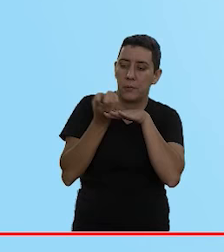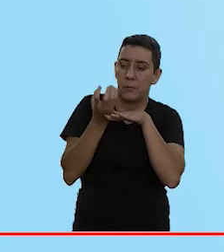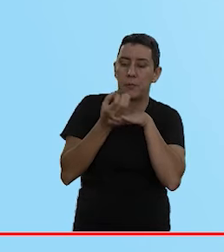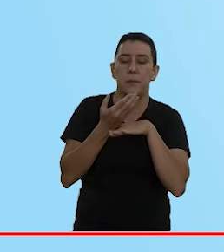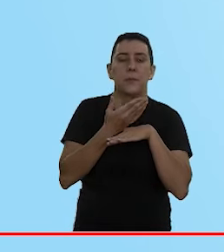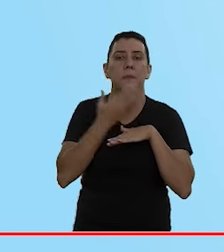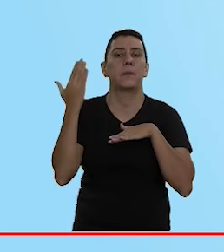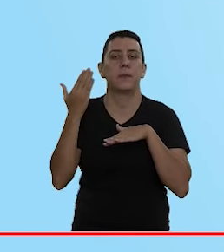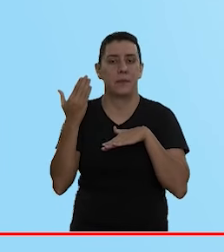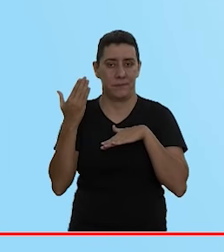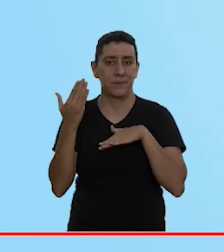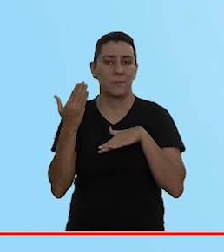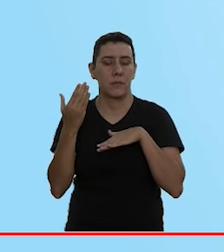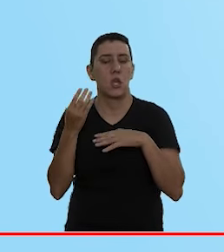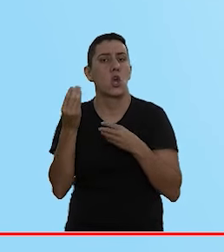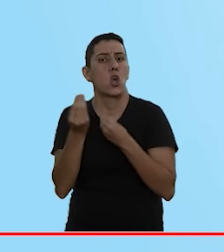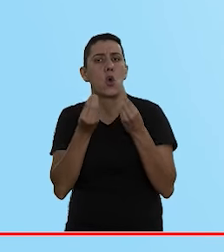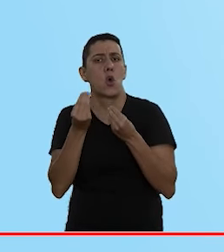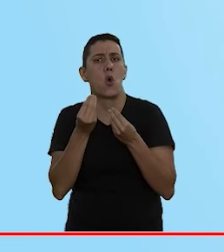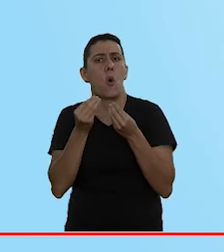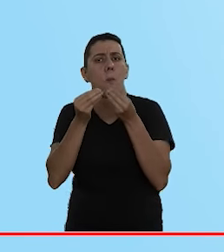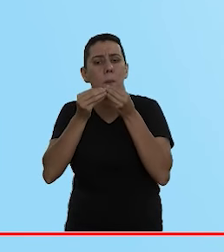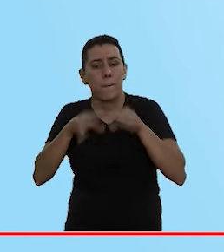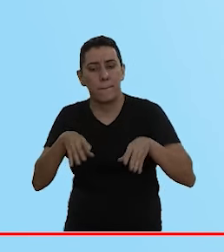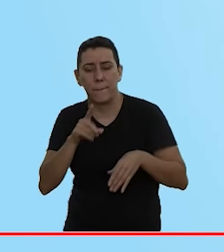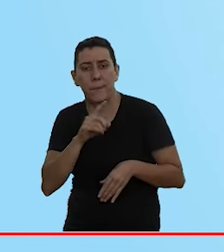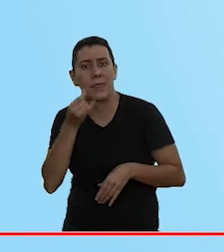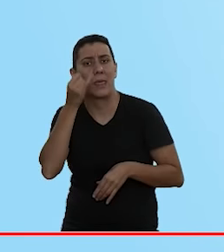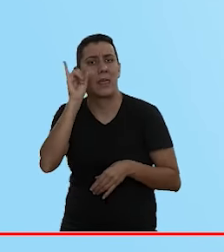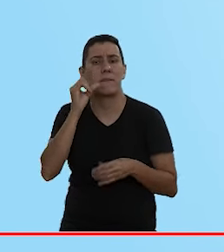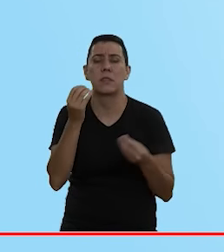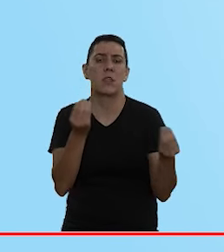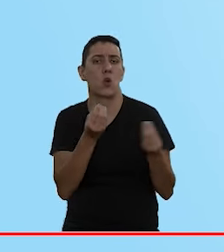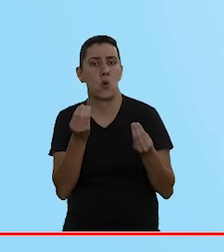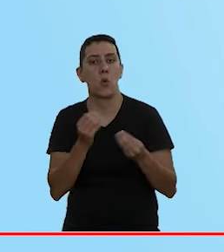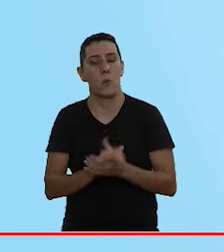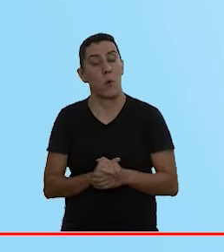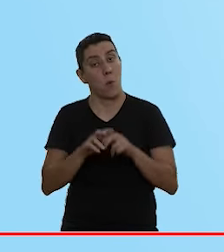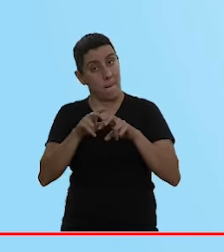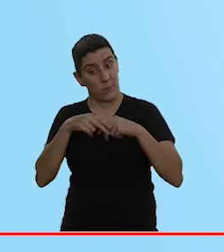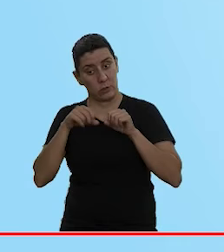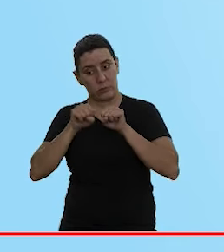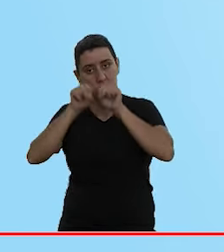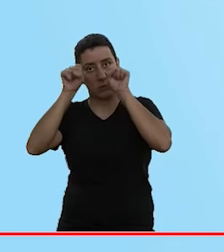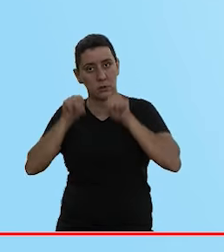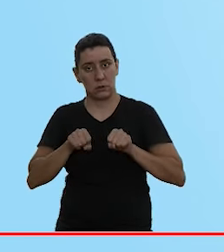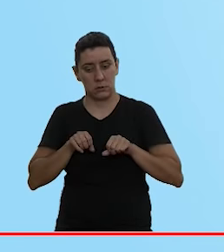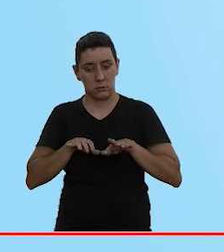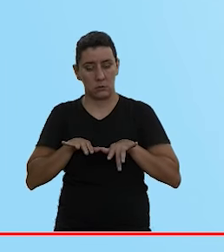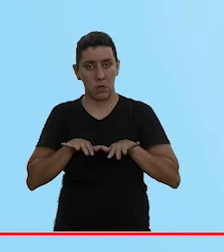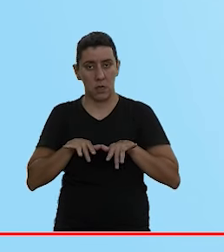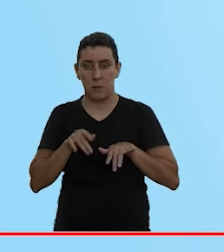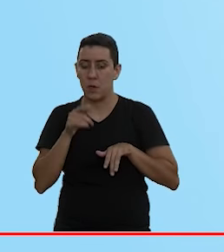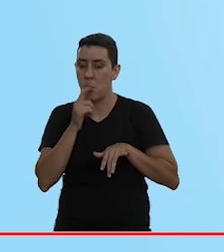ao invés de prejudicar toda a sua string, se você tiver um otimizador, você vai poder